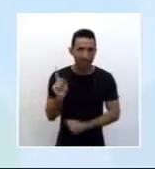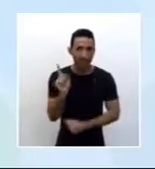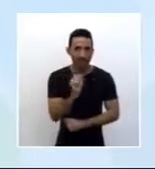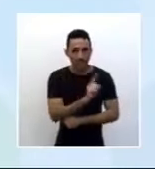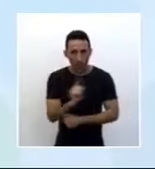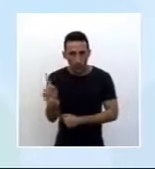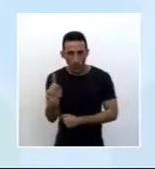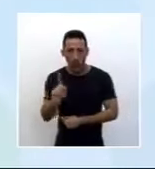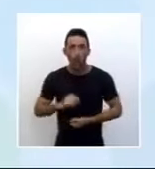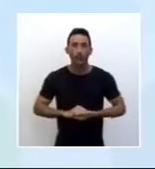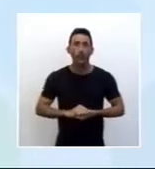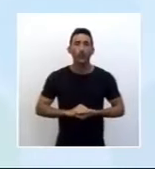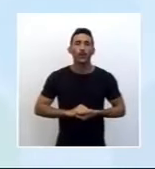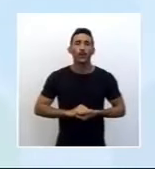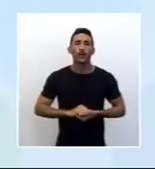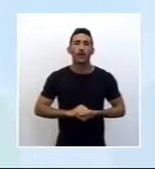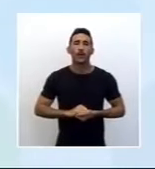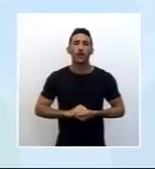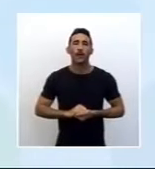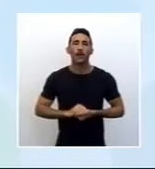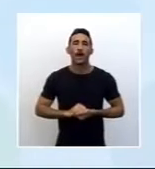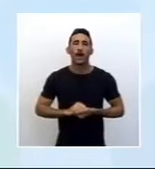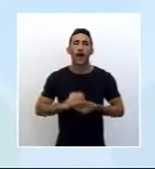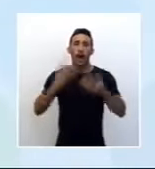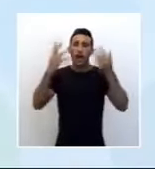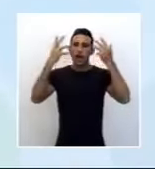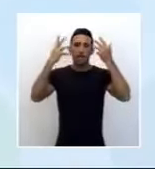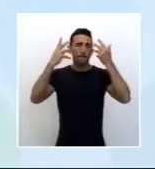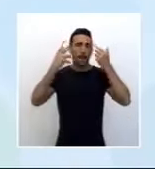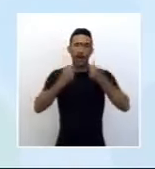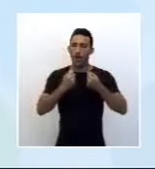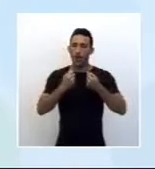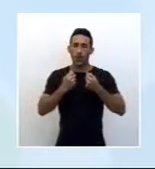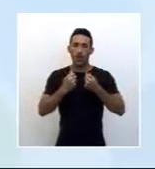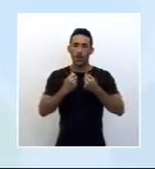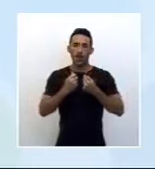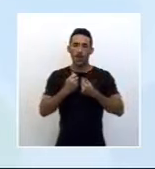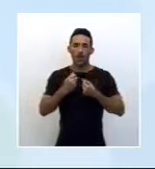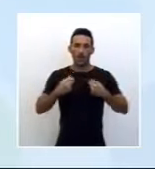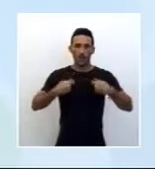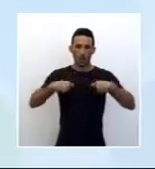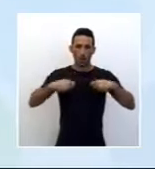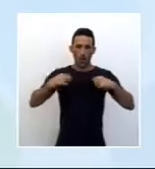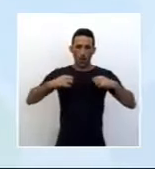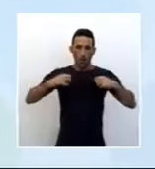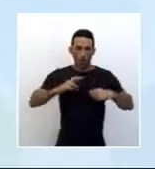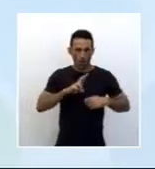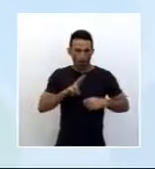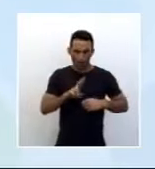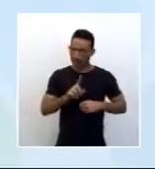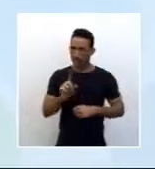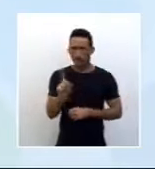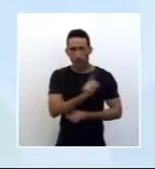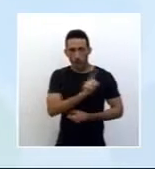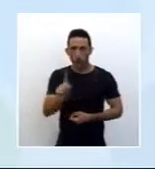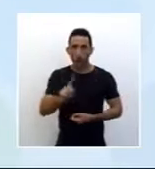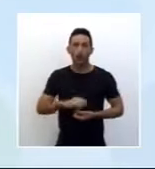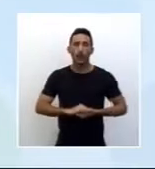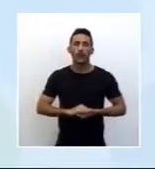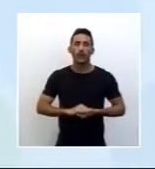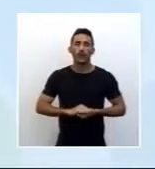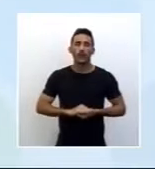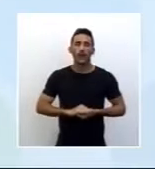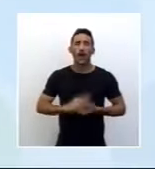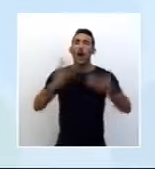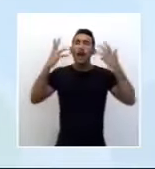normal Earth Where os animais não são nosso para nós vestimos Animals anormal estudo experimental